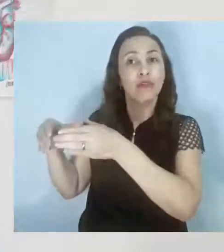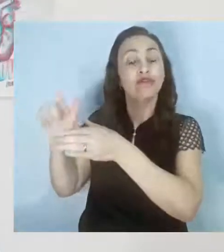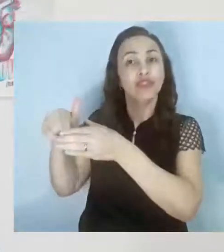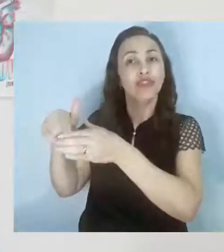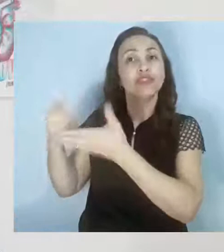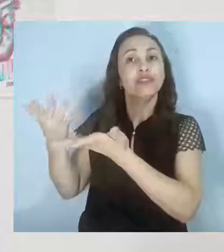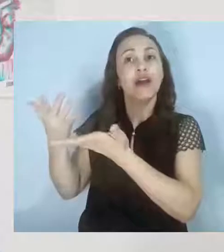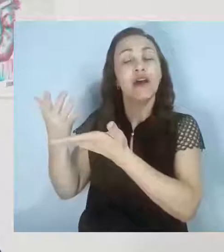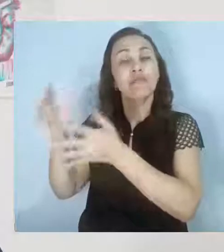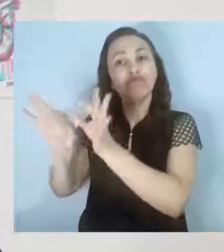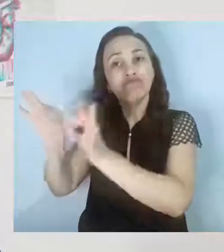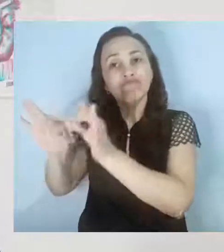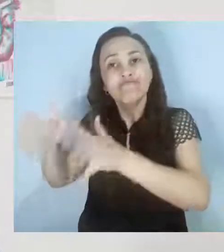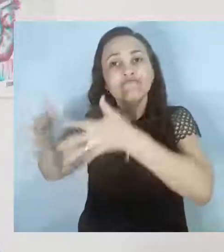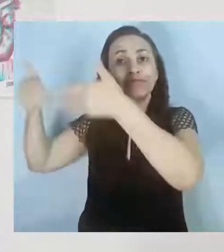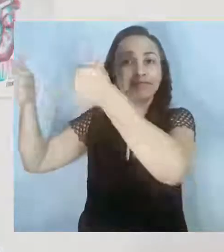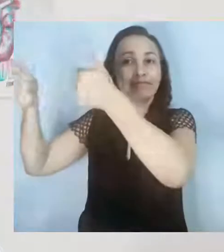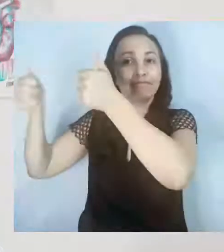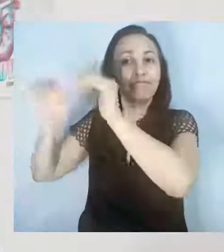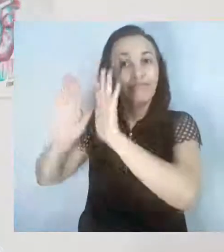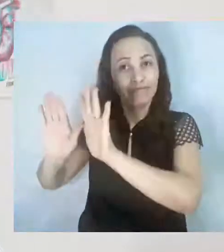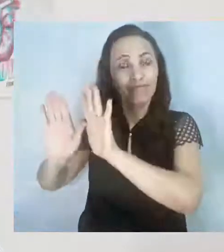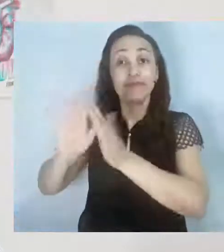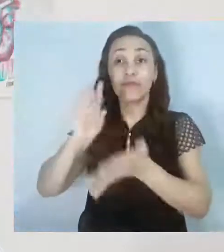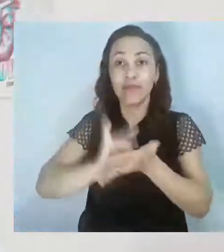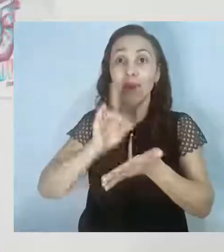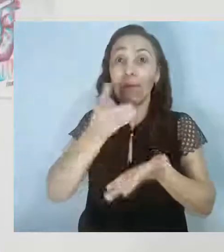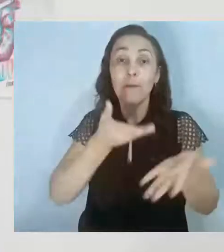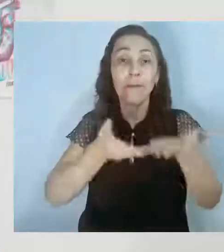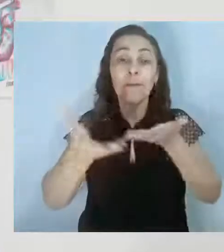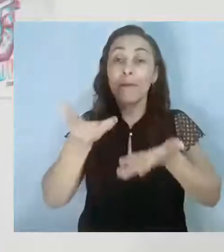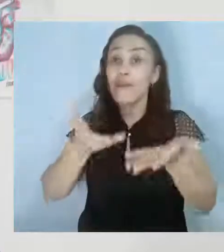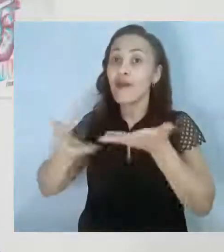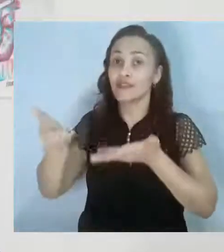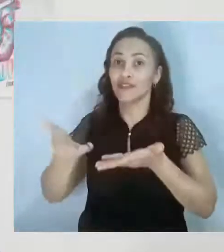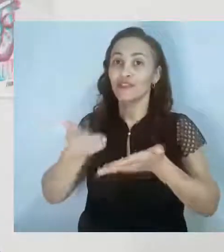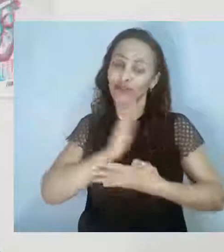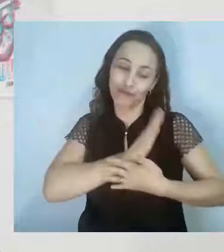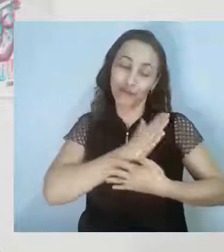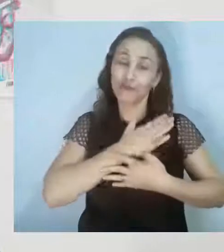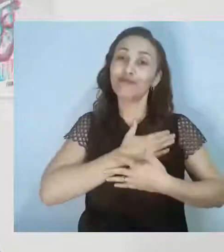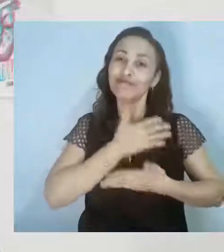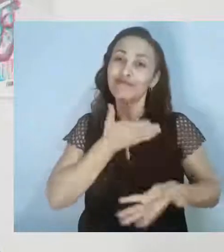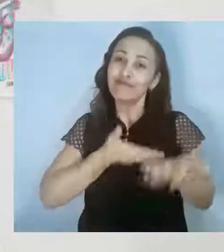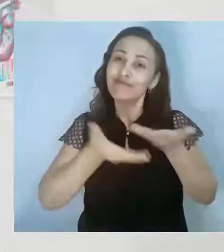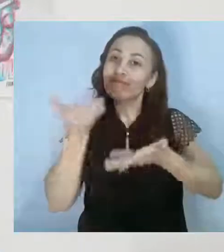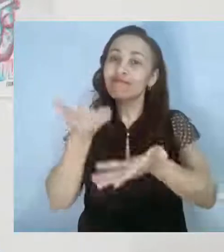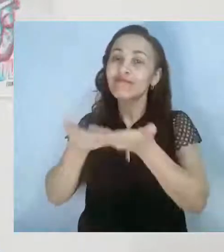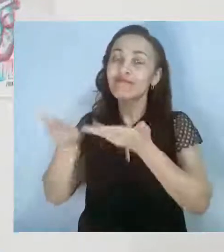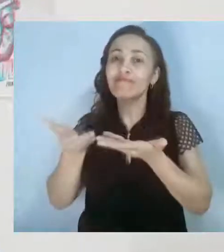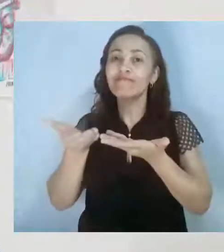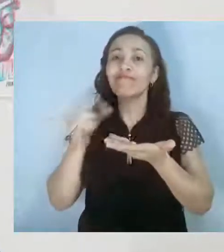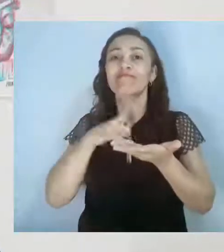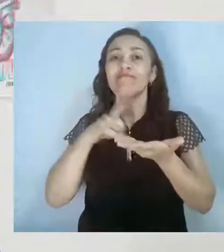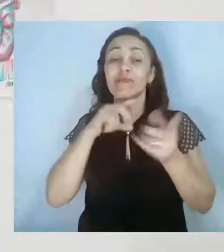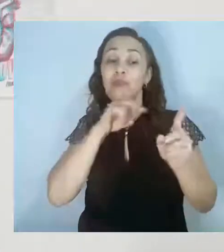maneira mais excelente. Mas é uma partilha do meu coração, do ponto de vista do